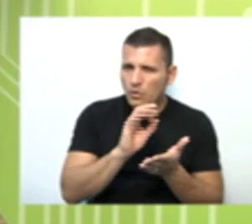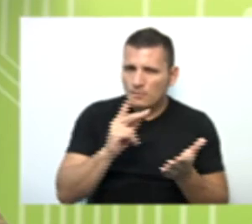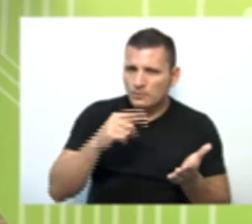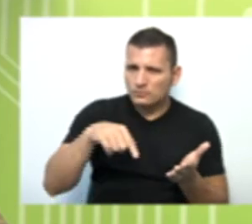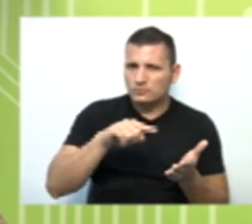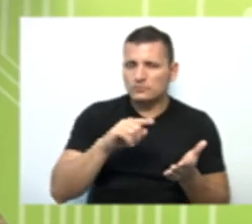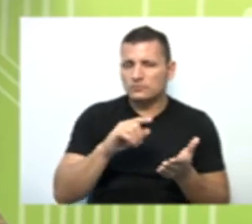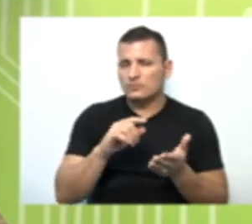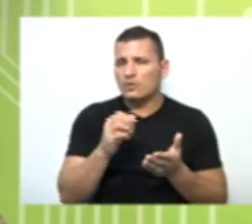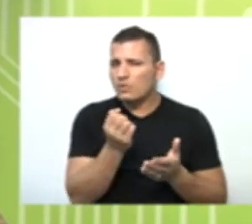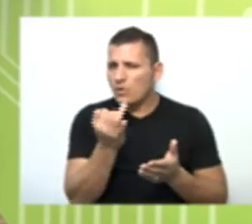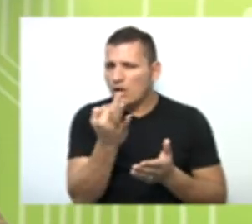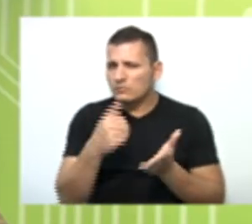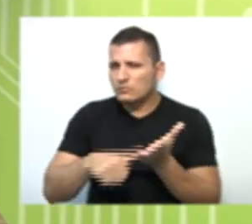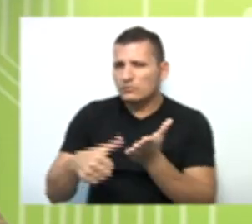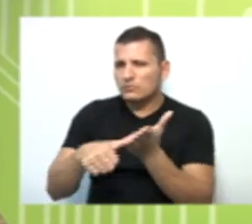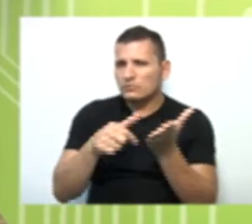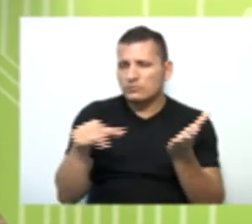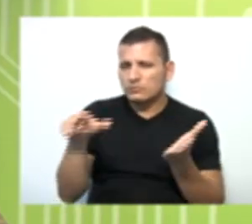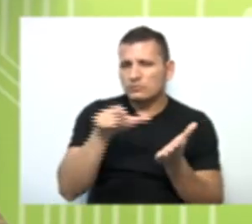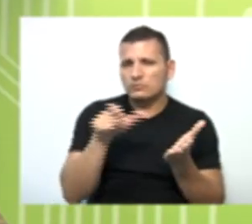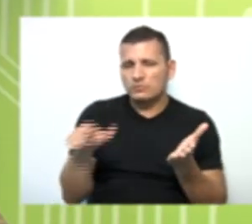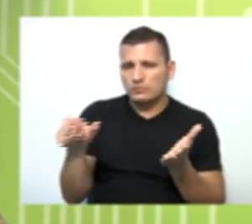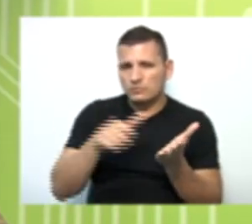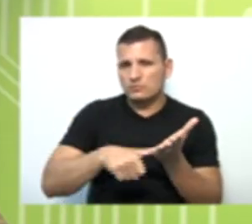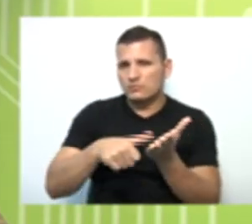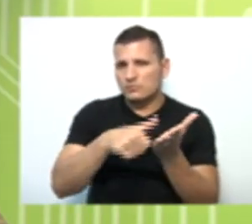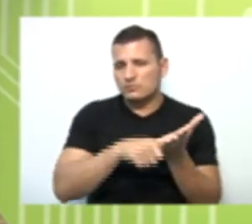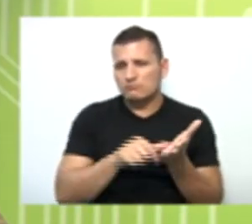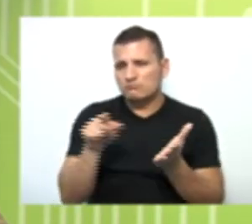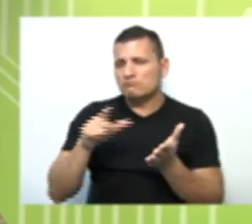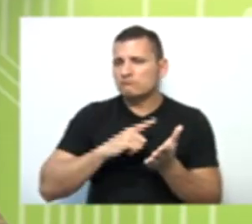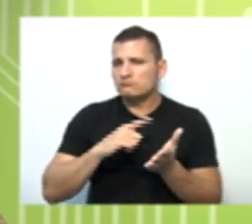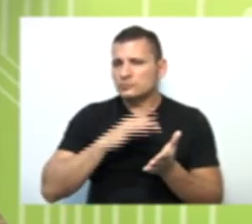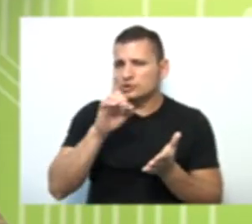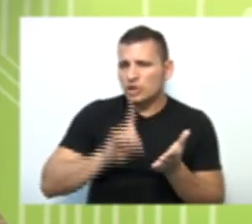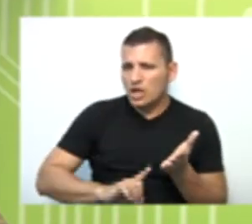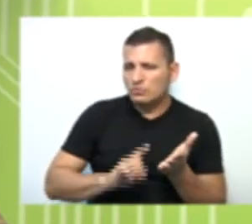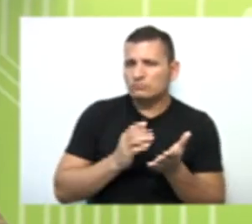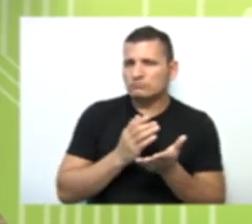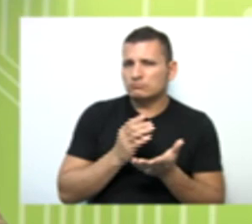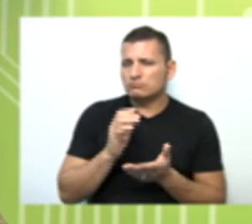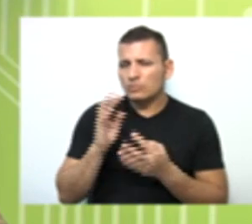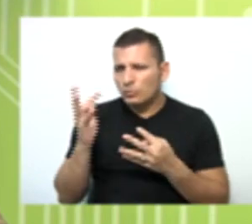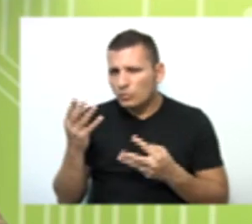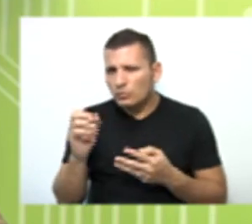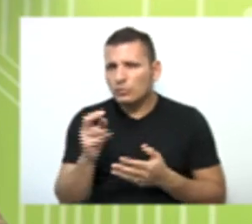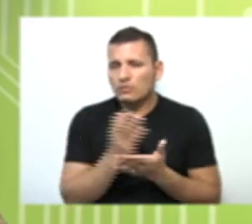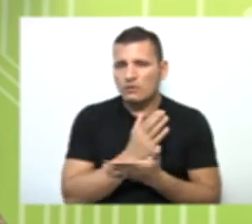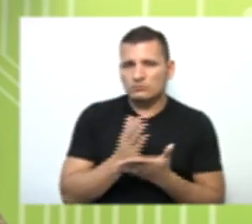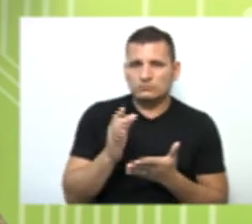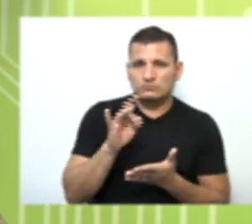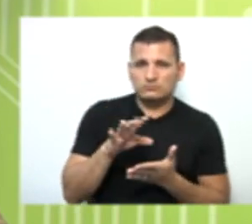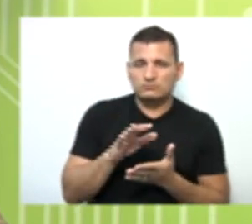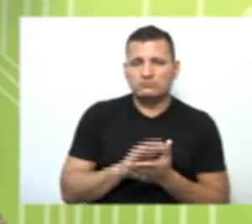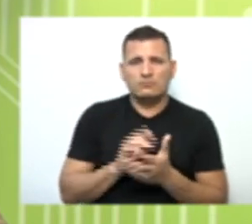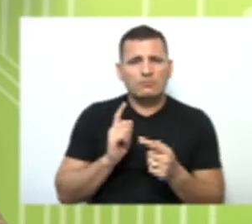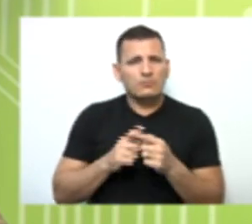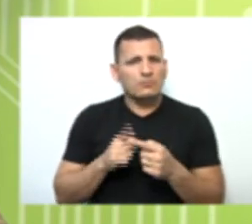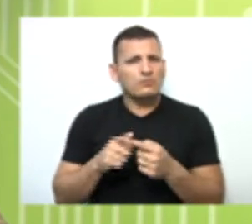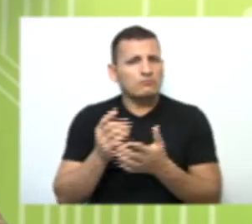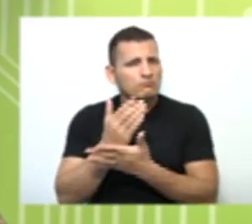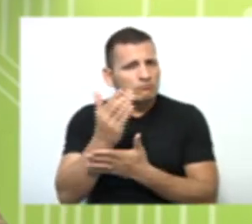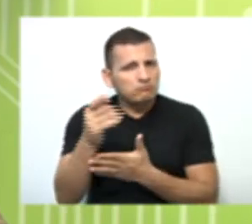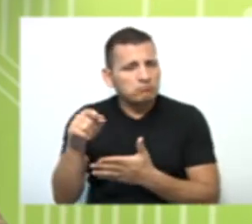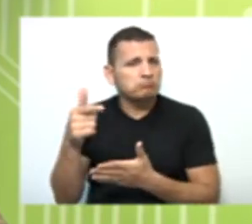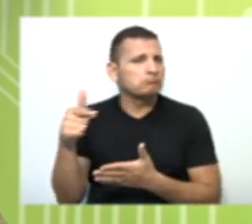Quantos cooperados participaram dessa sobra? Todos ou só alguns? Por que os outros não